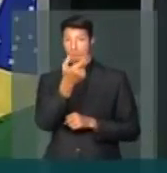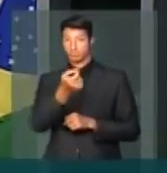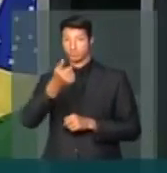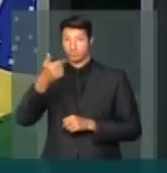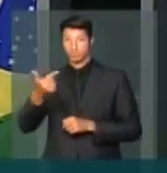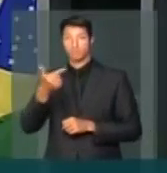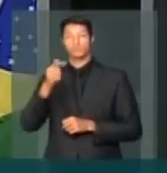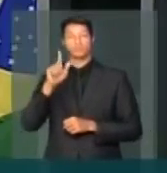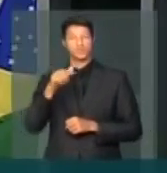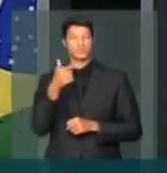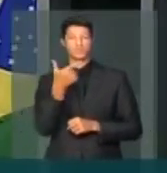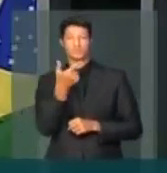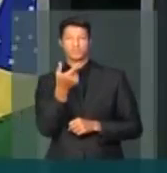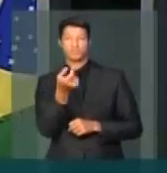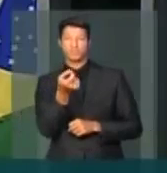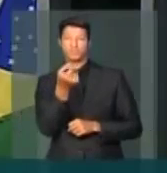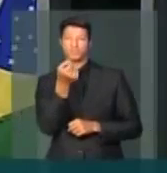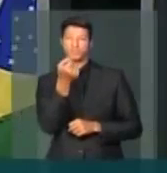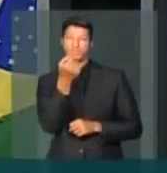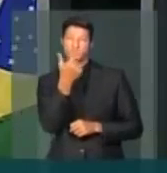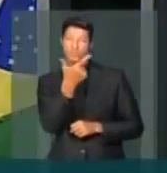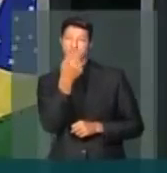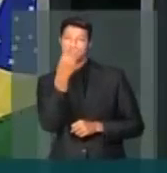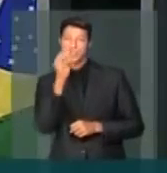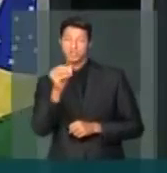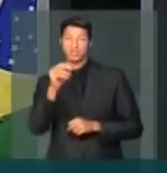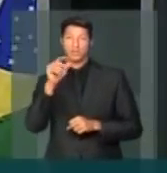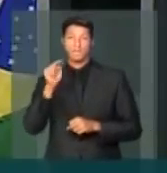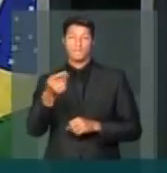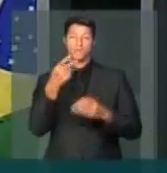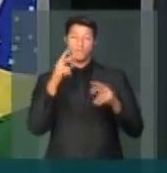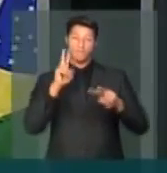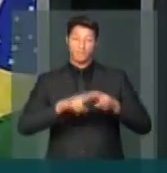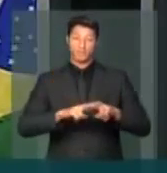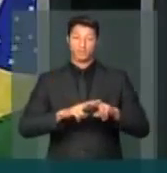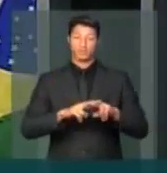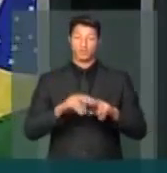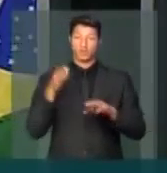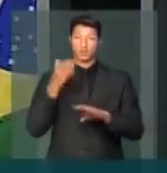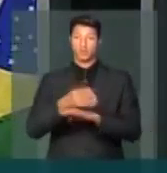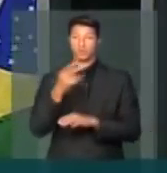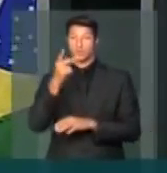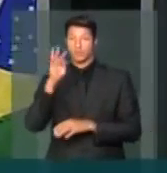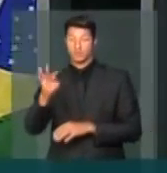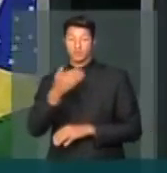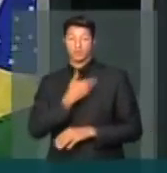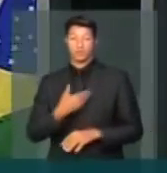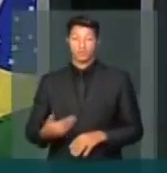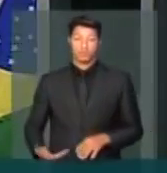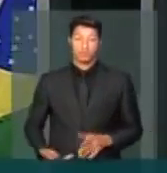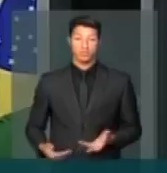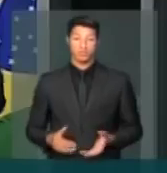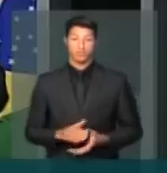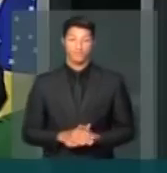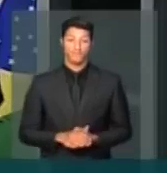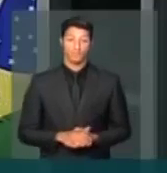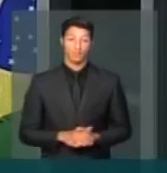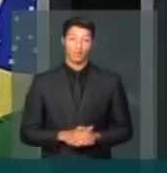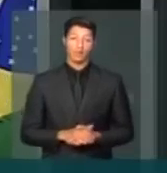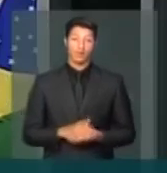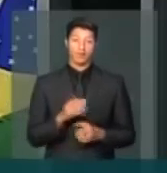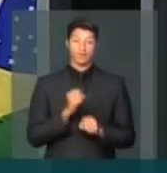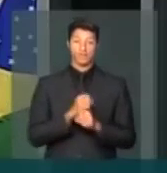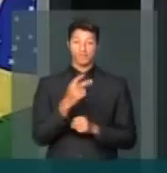2002, era de 230 mil presos. Entra o PT para governar o país e